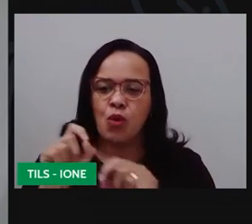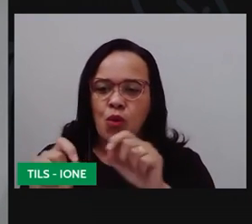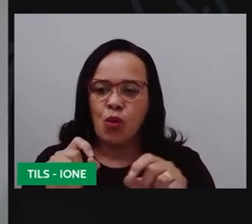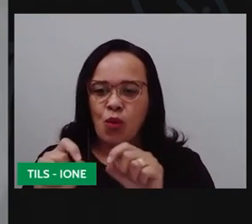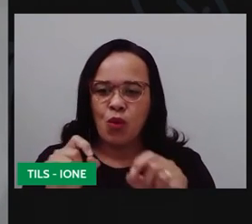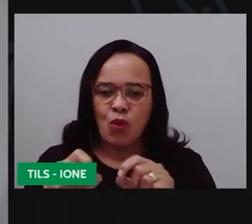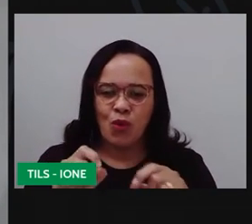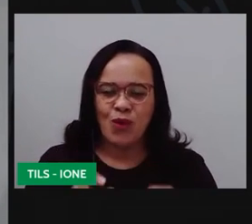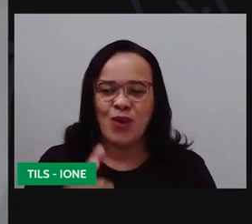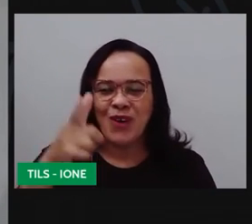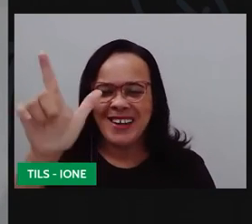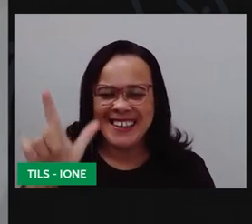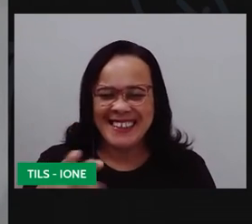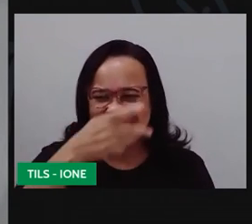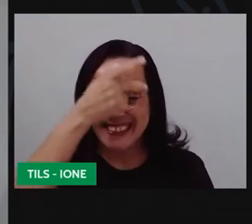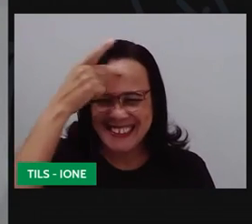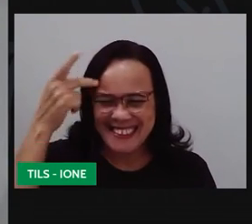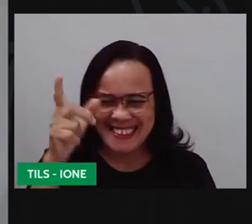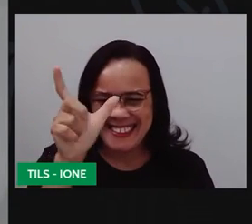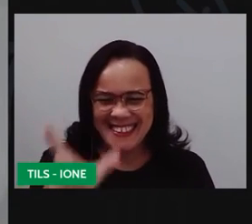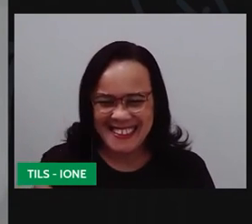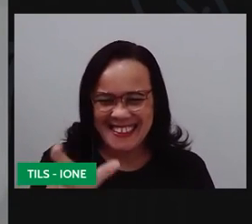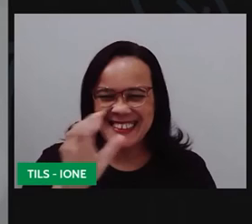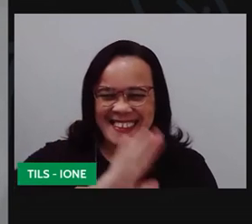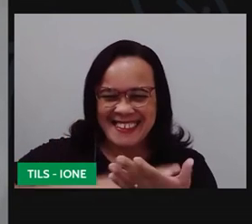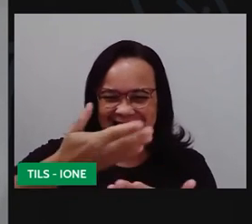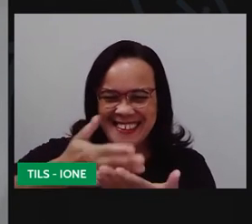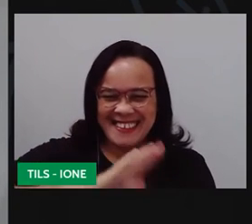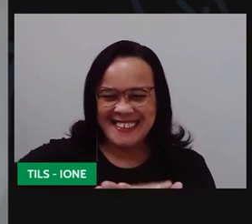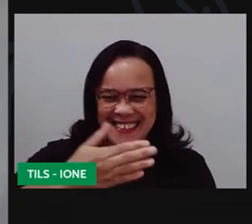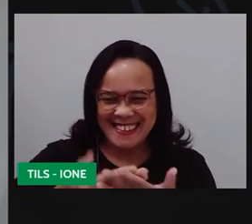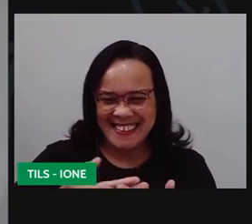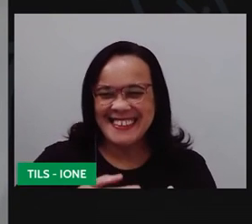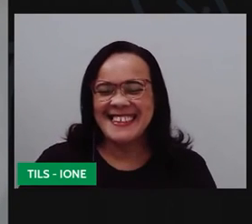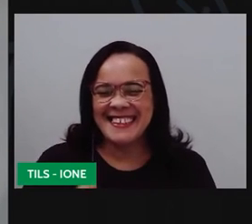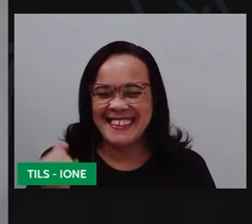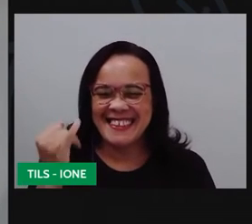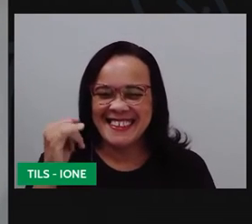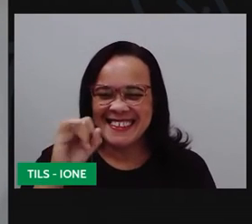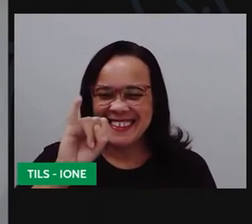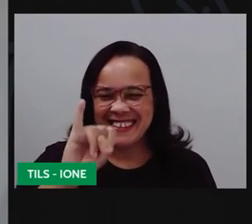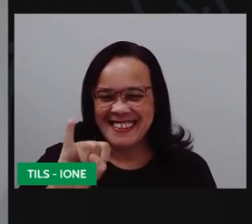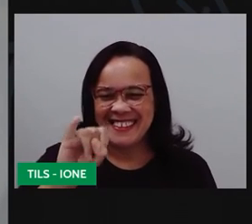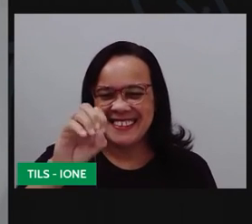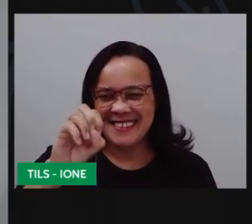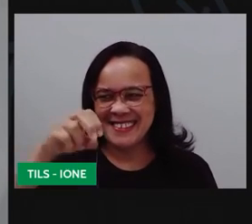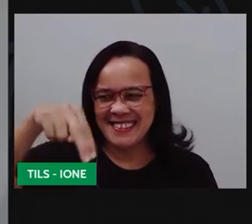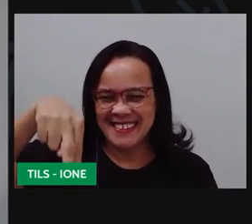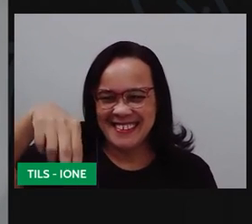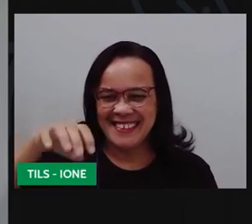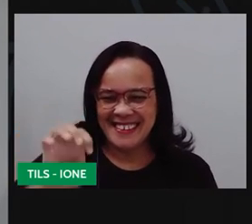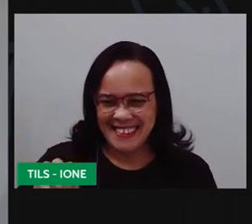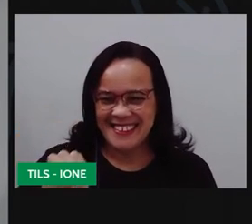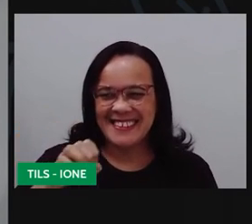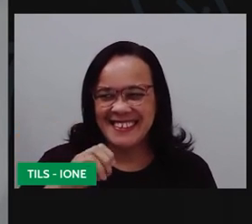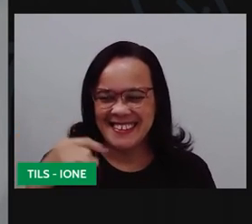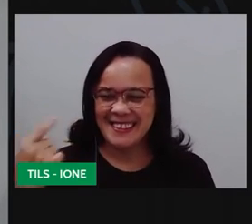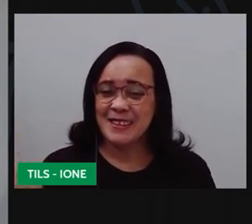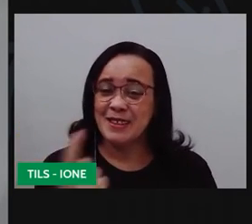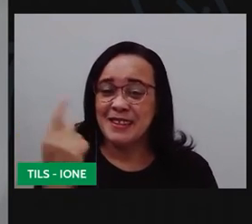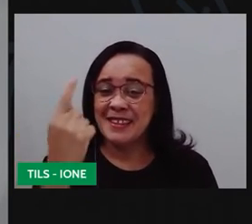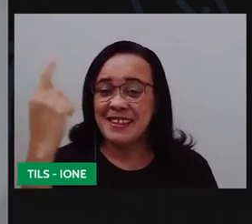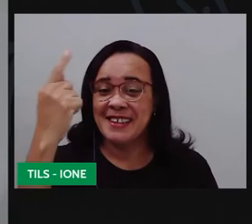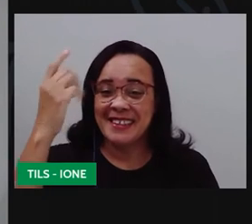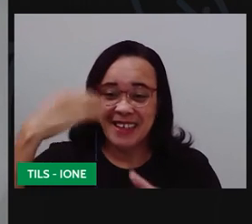uma outra visita ilustre o ninão e não mudou a Andressa não tá ali guardadinho resolvemos guardar